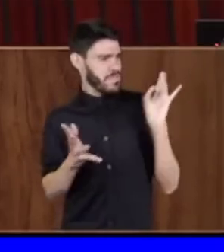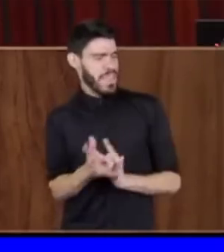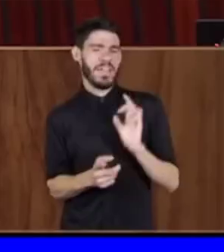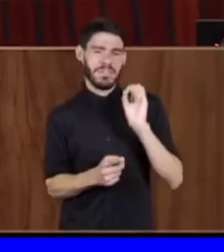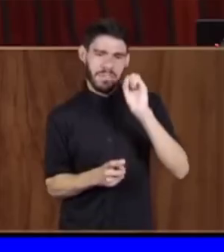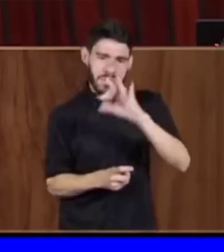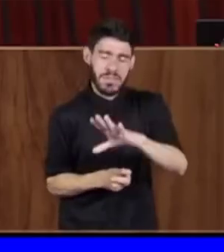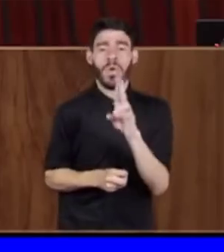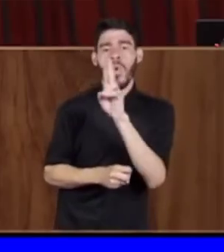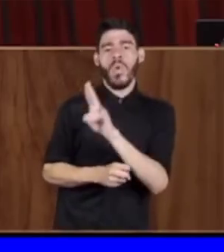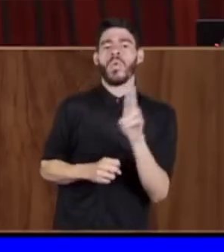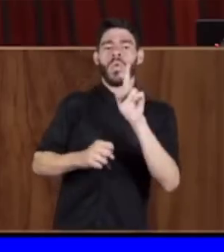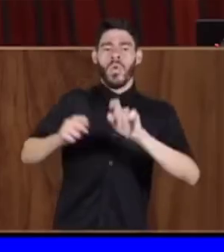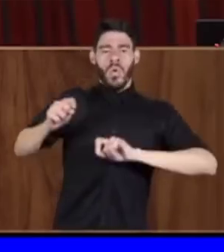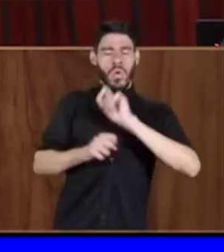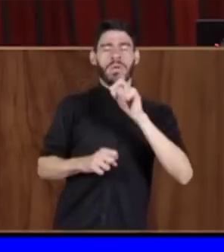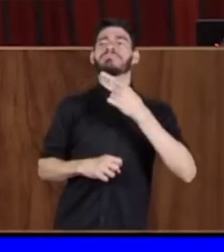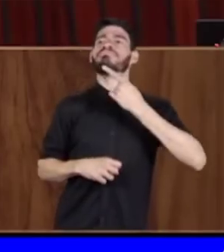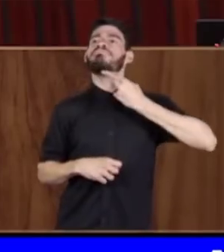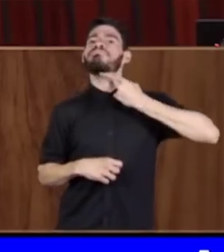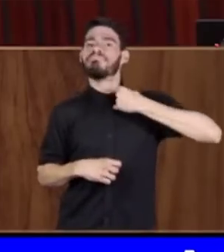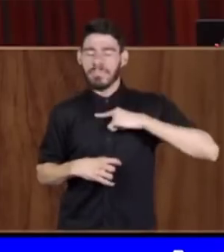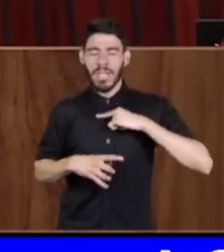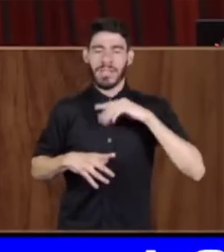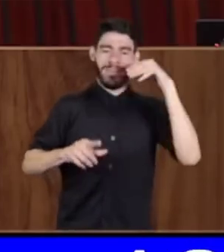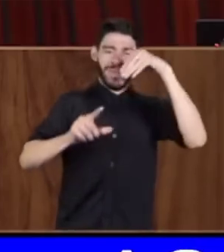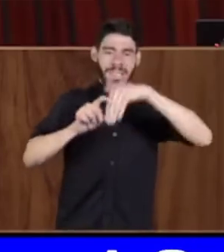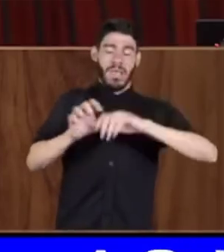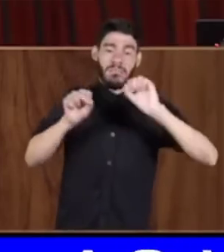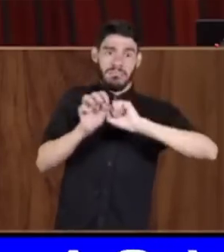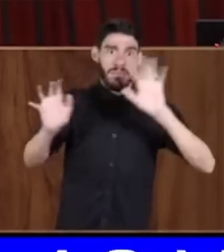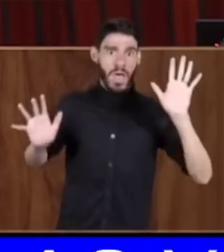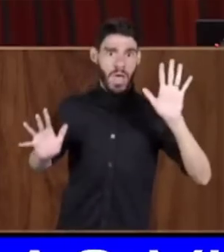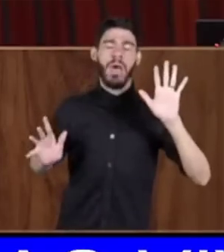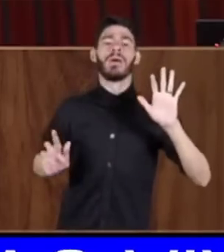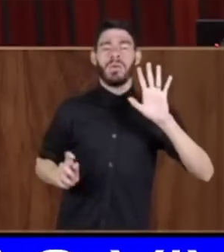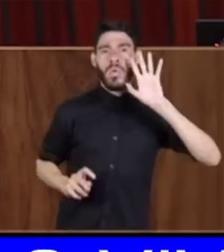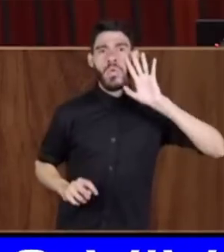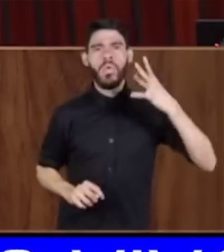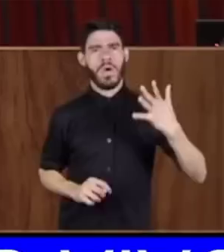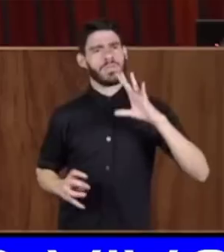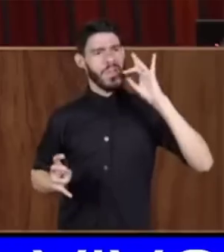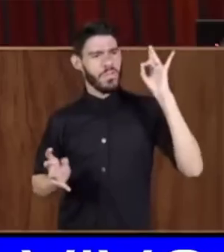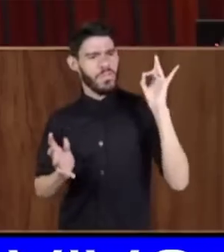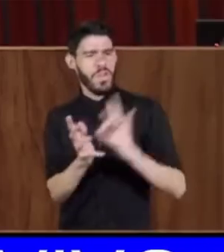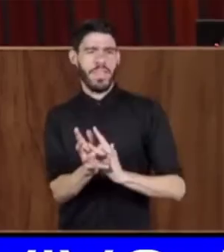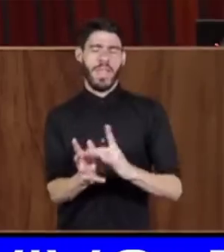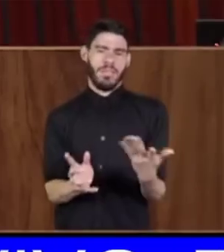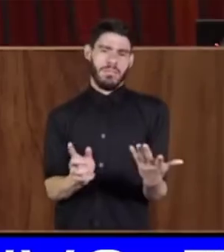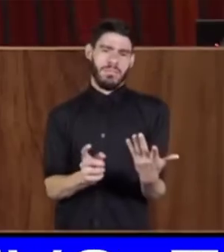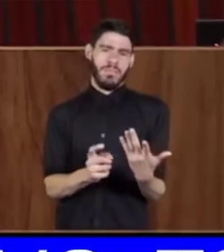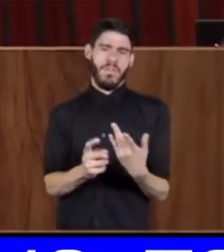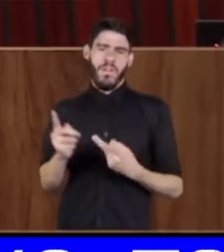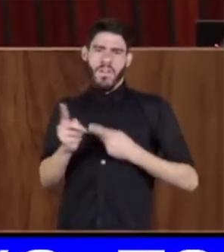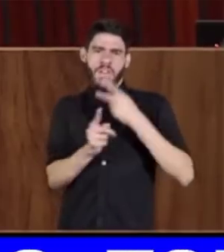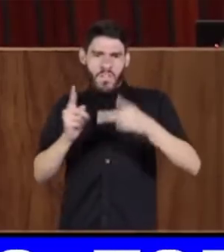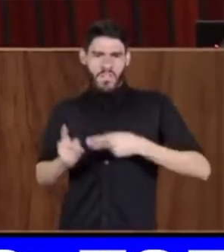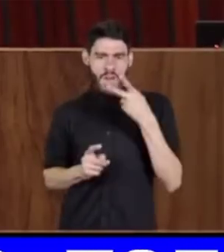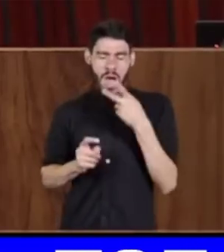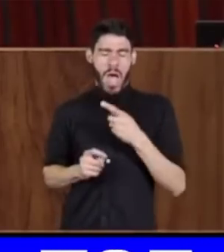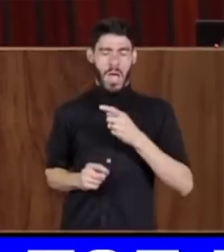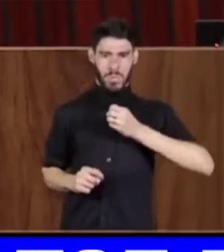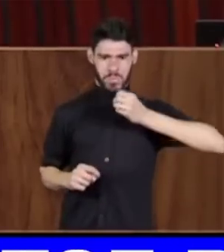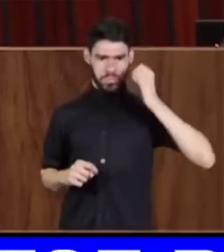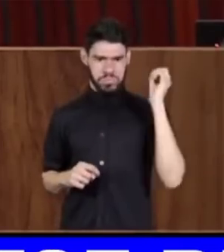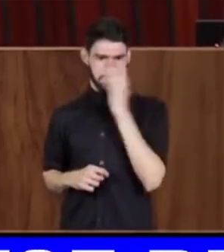como linha o simulacro de desejo por eleições transparentes e por resultados autênticos. Bordou o discurso com um apelo